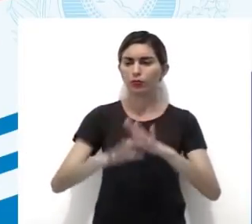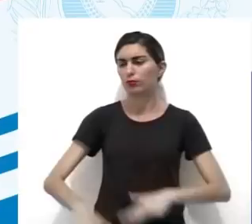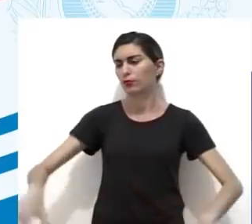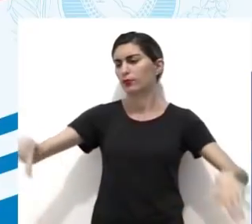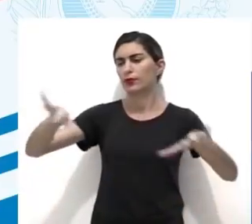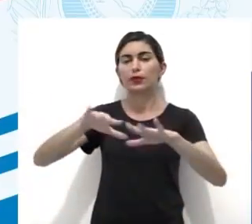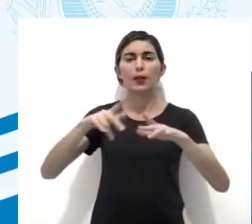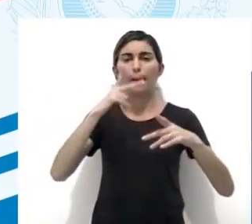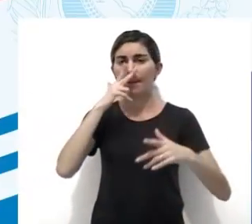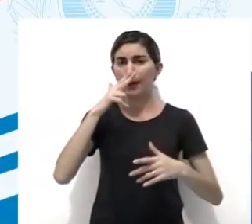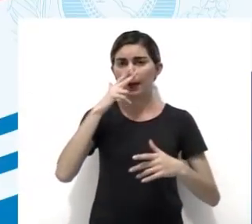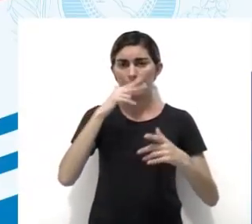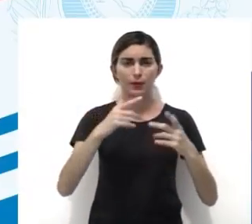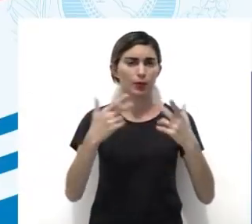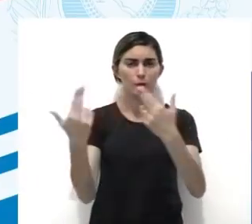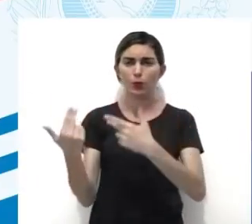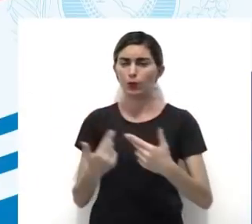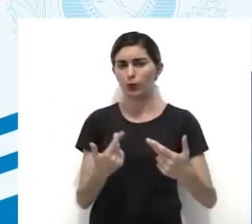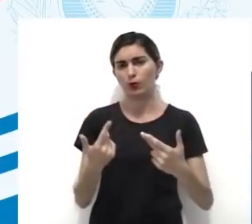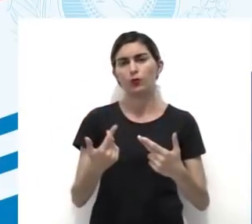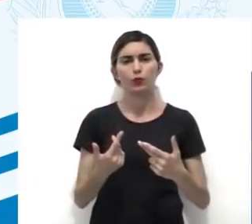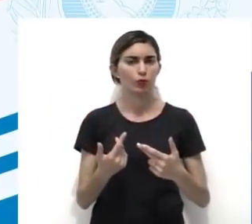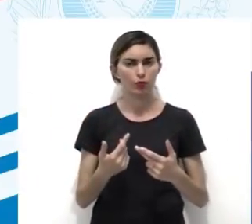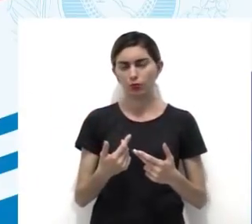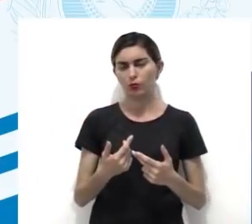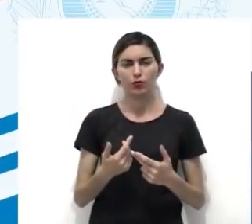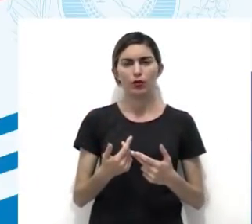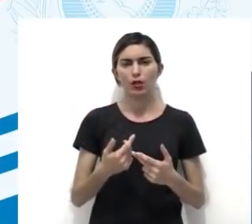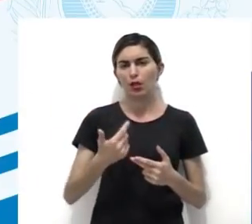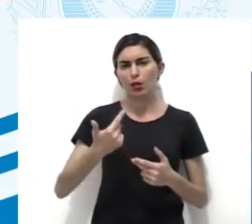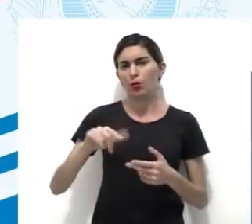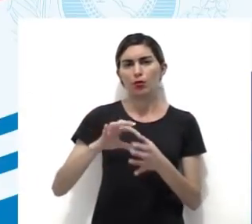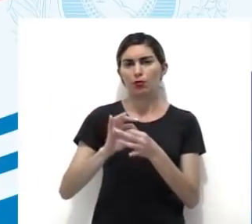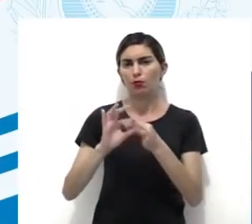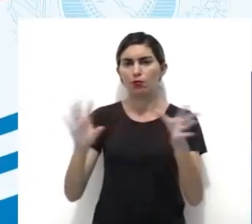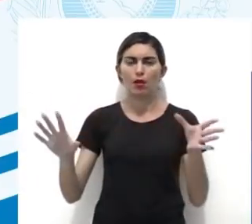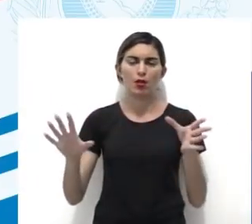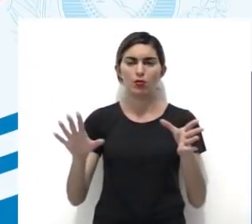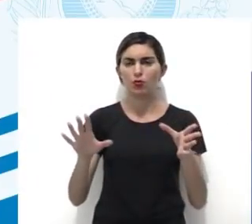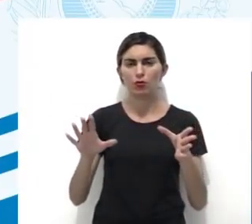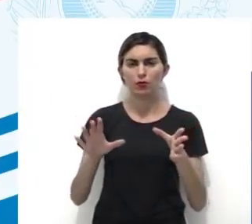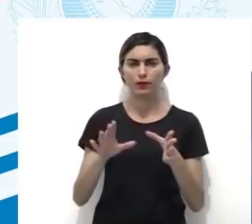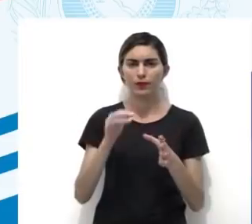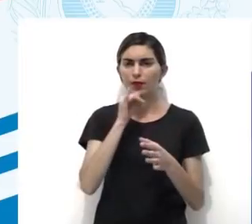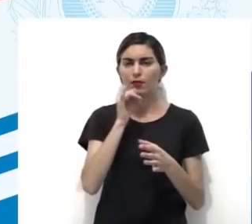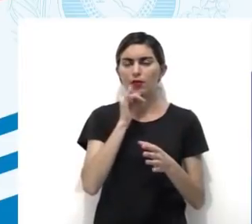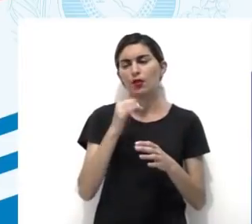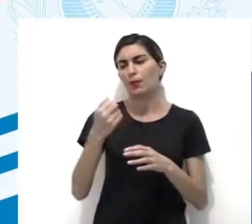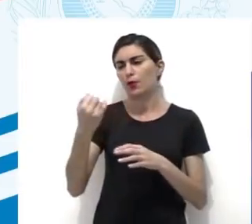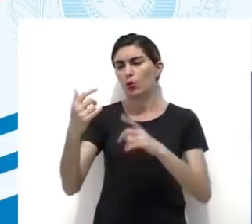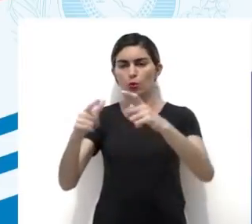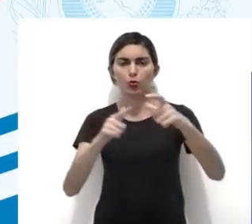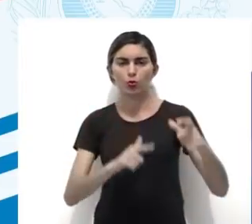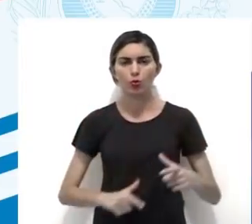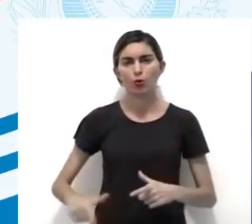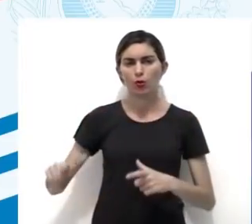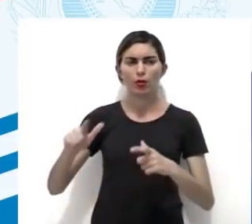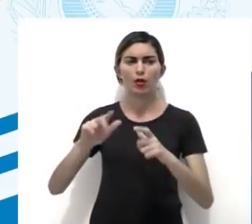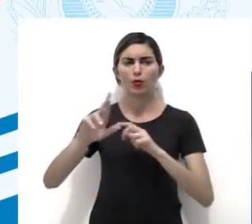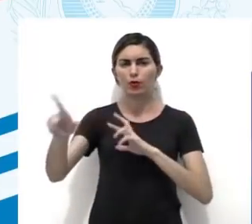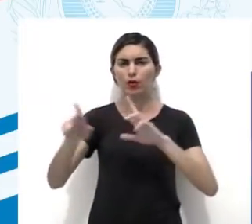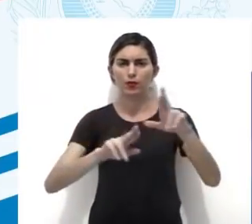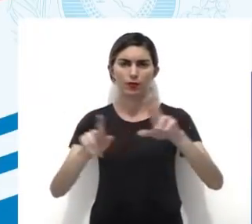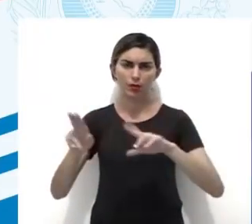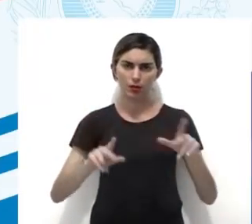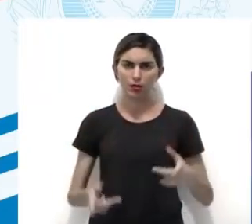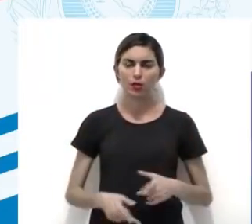áreas de uma mesma forma, não deixando de considerar os aspectos locais, que é o